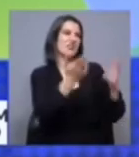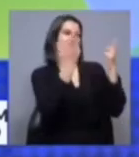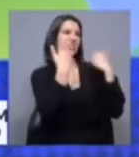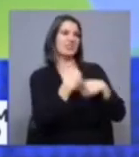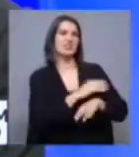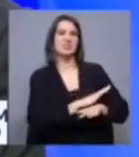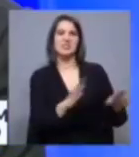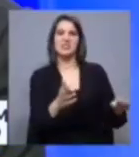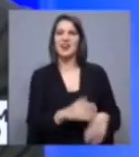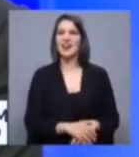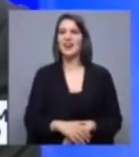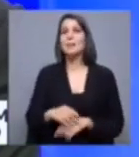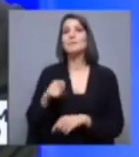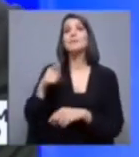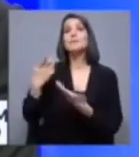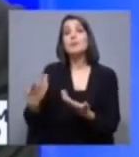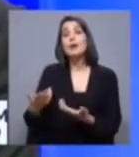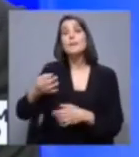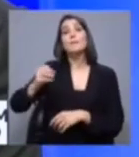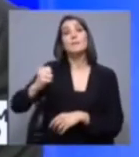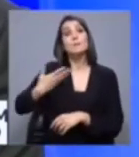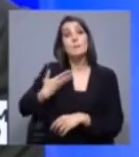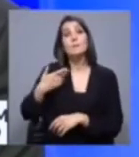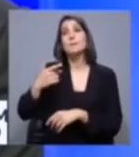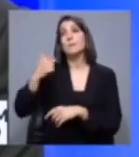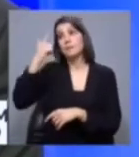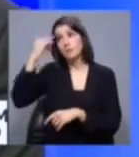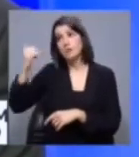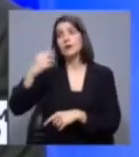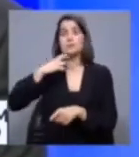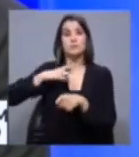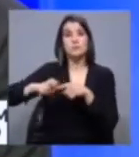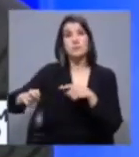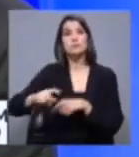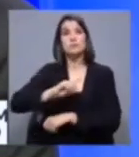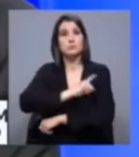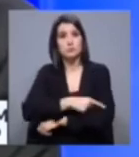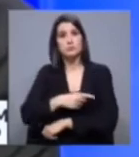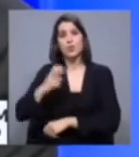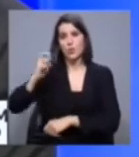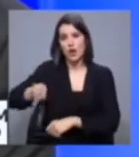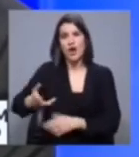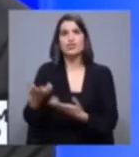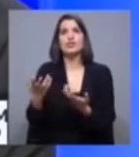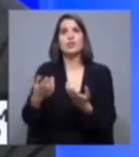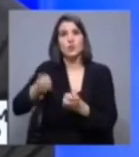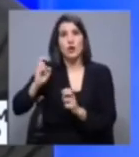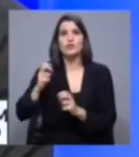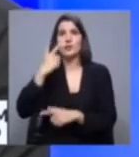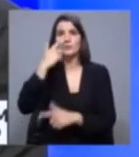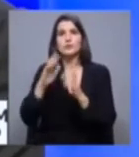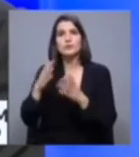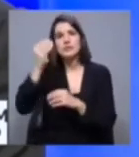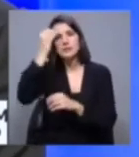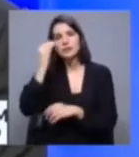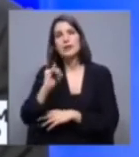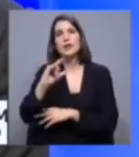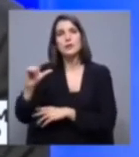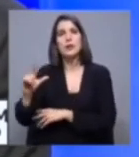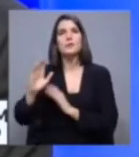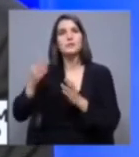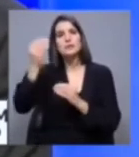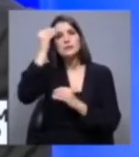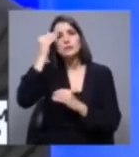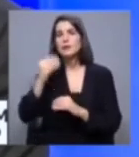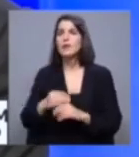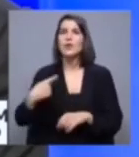da Iniciativa Liberal como força de energia, de criatividade, de determinação e coragem. Uma coisa as pessoas têm que saber sobre a Iniciativa Liberal e têm que reconhecer.